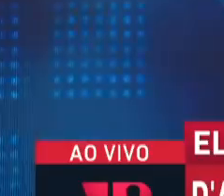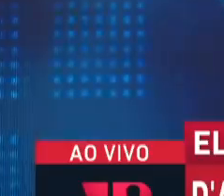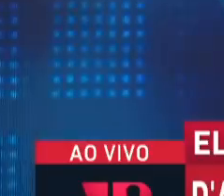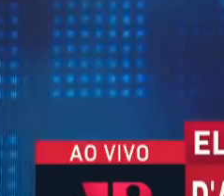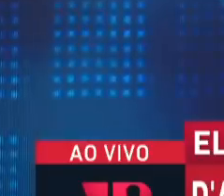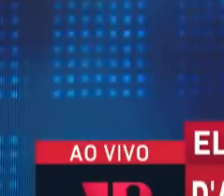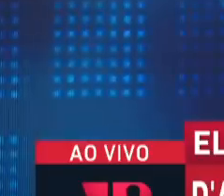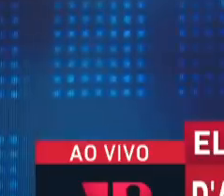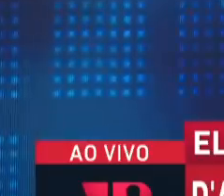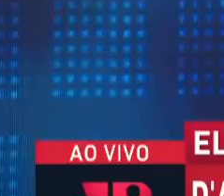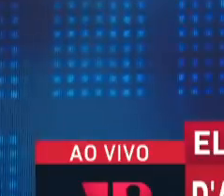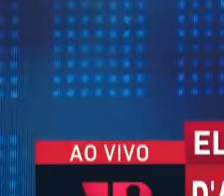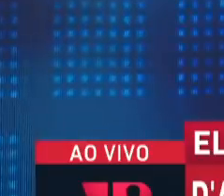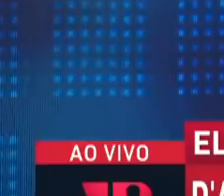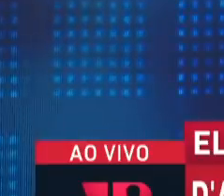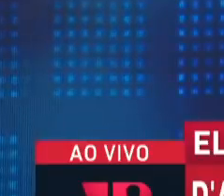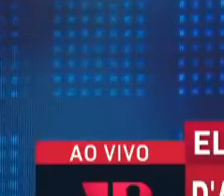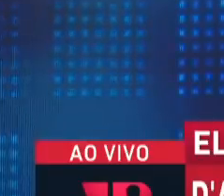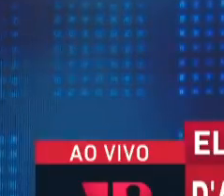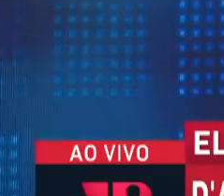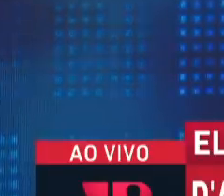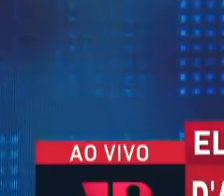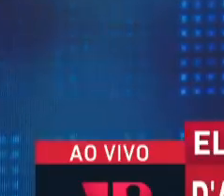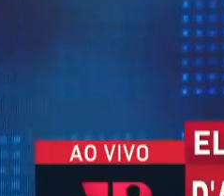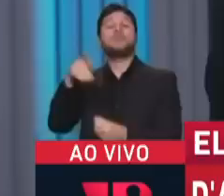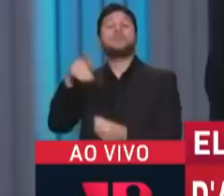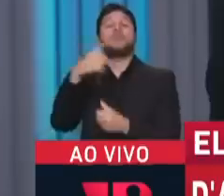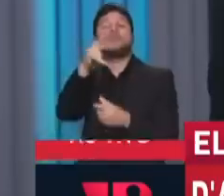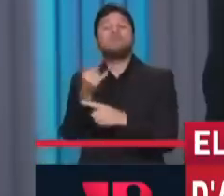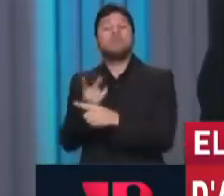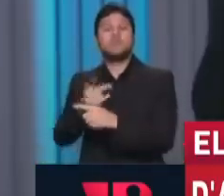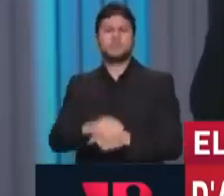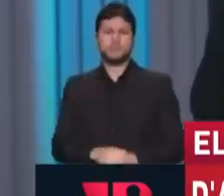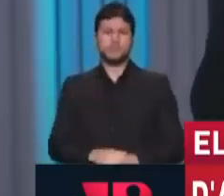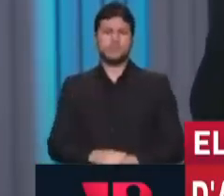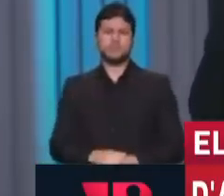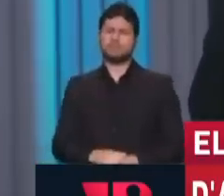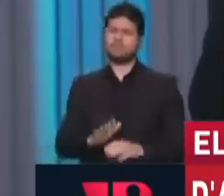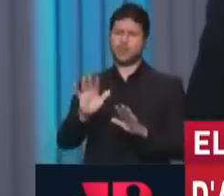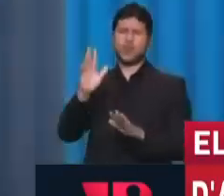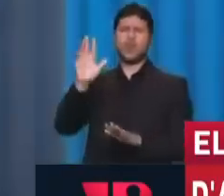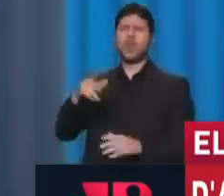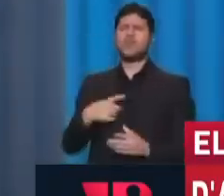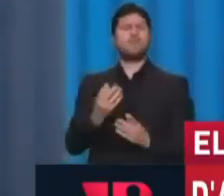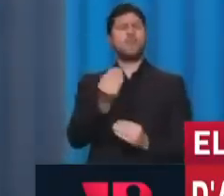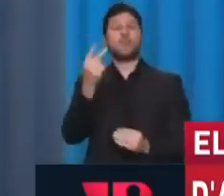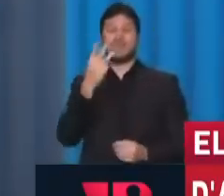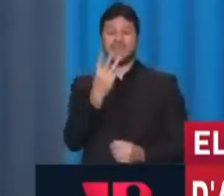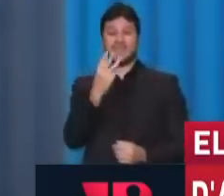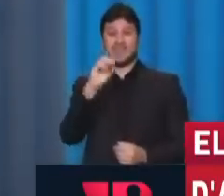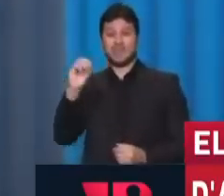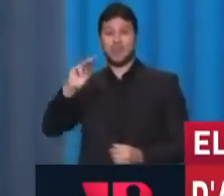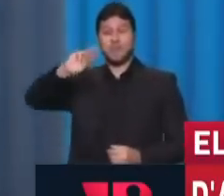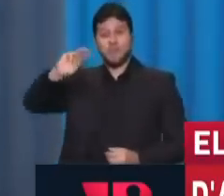partido no governo fez falta na vida de muitas pessoas acompanhe te dou várias Fontes Lula 300 milhões de reais